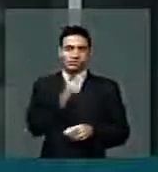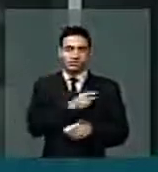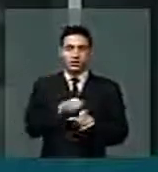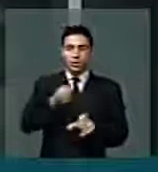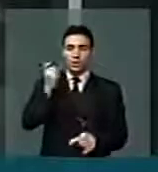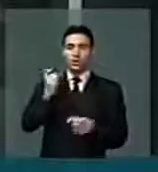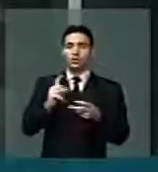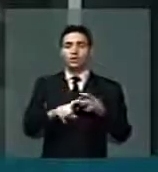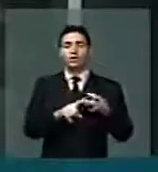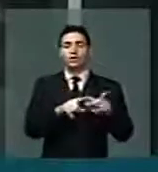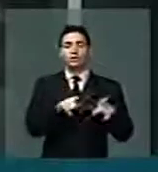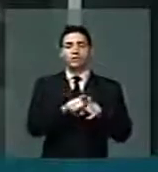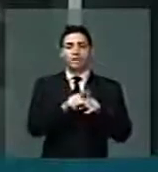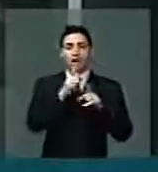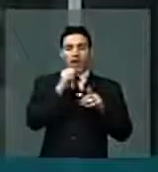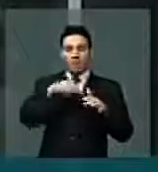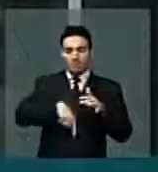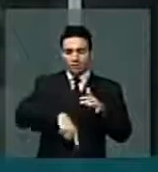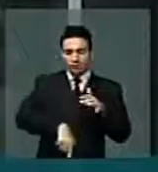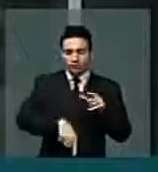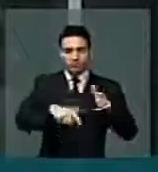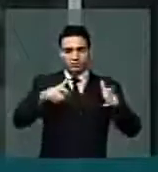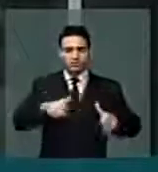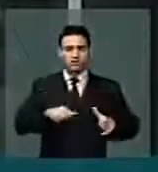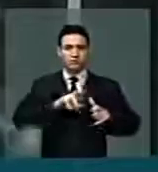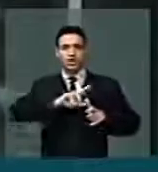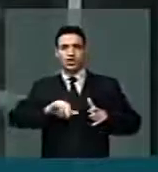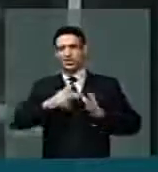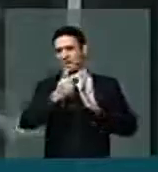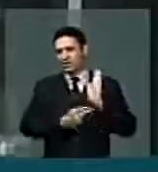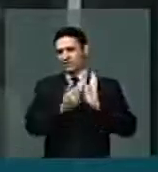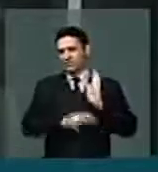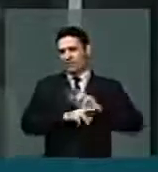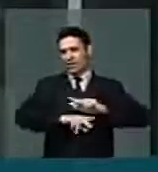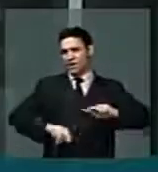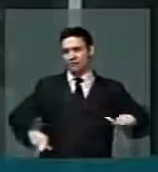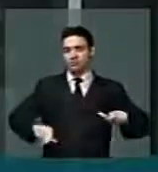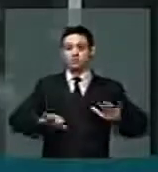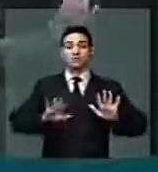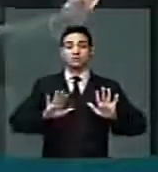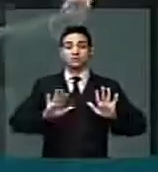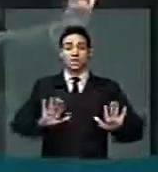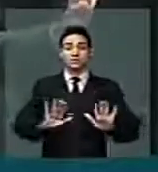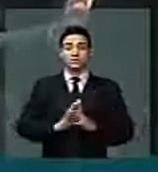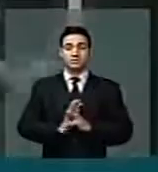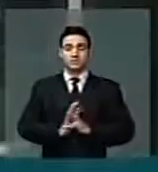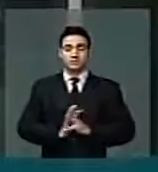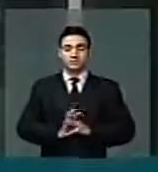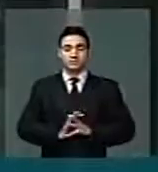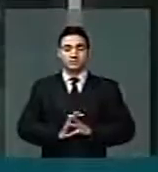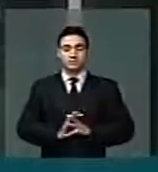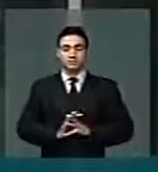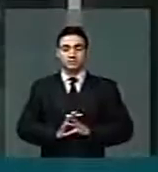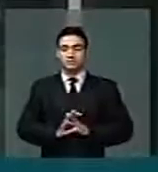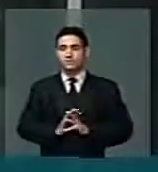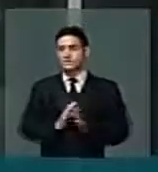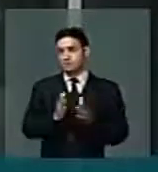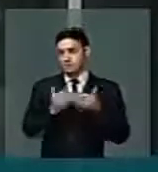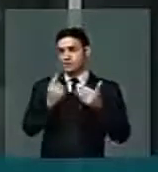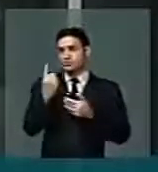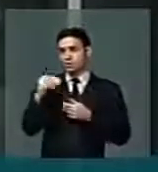Porto de Águas Profundas para a minha cidade, e várias outras lutas, mas hoje não é dia. Mais um minuto para